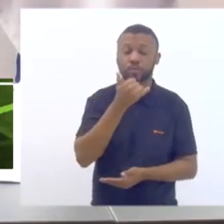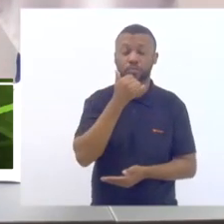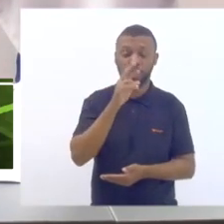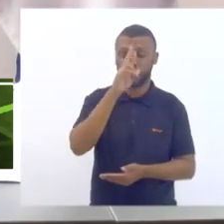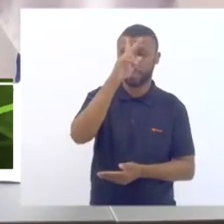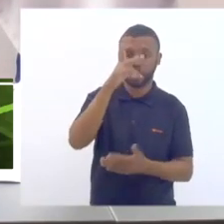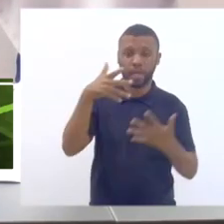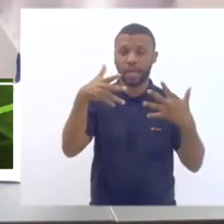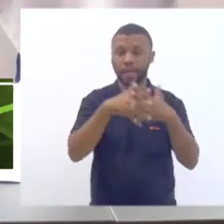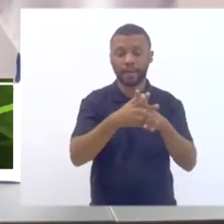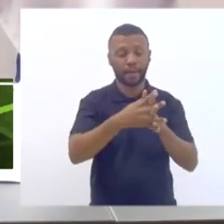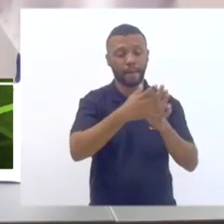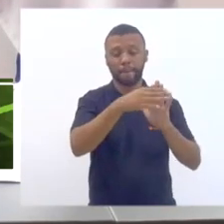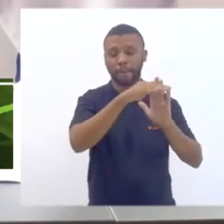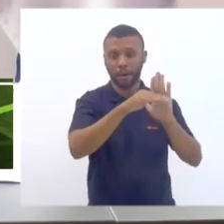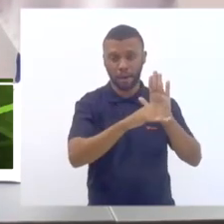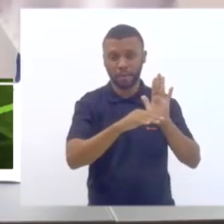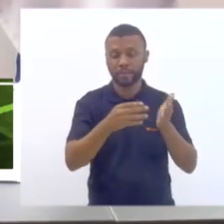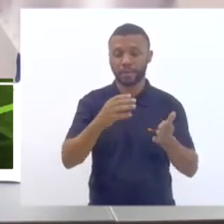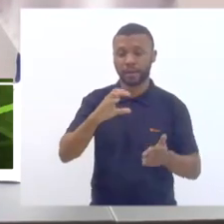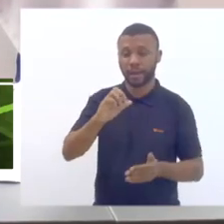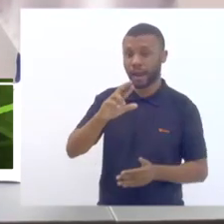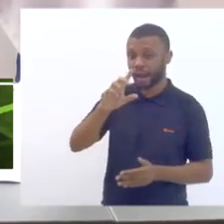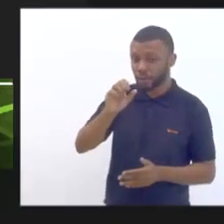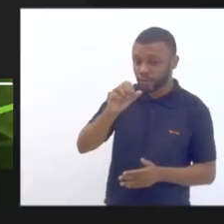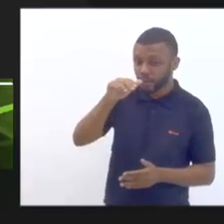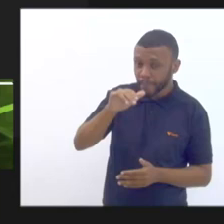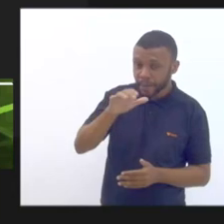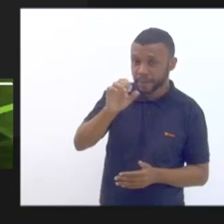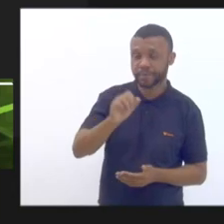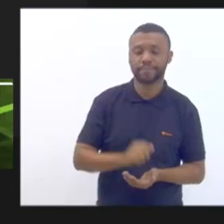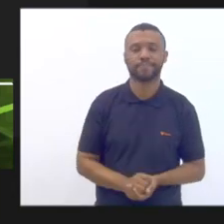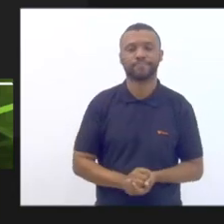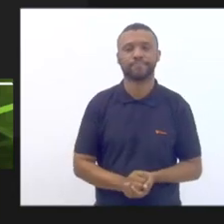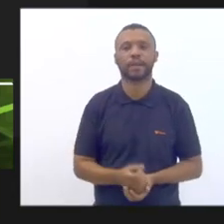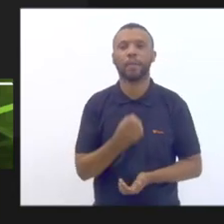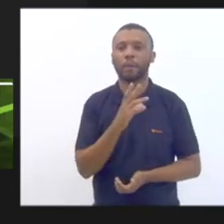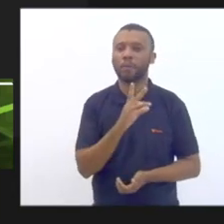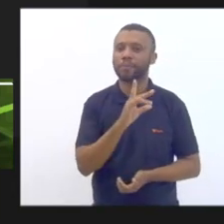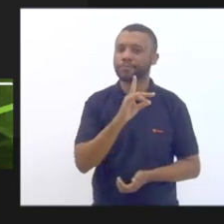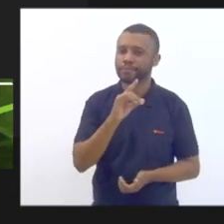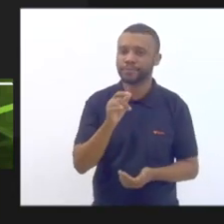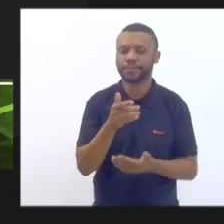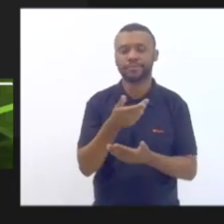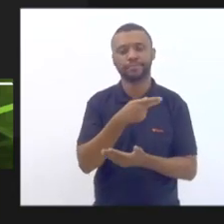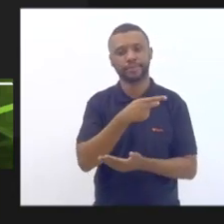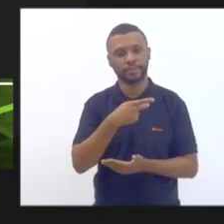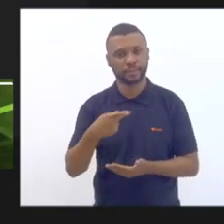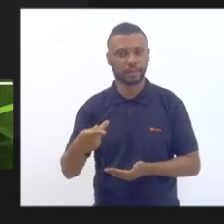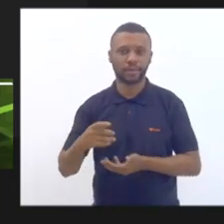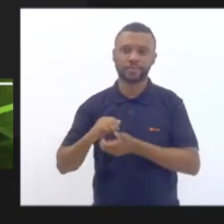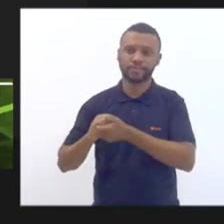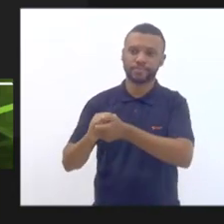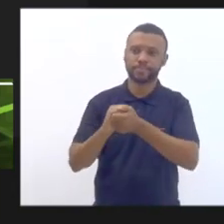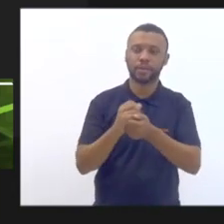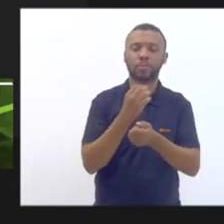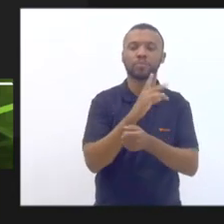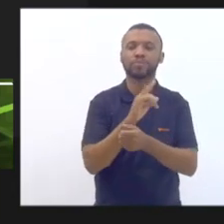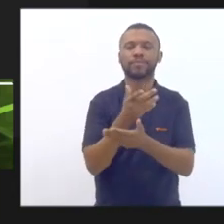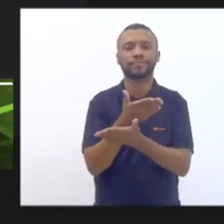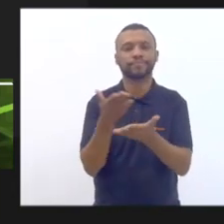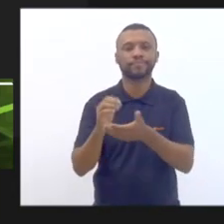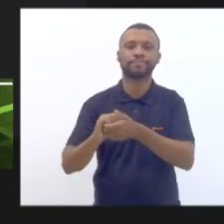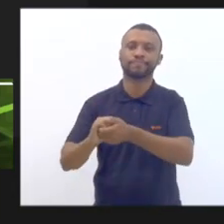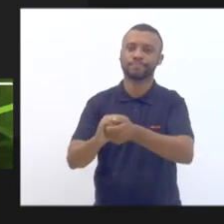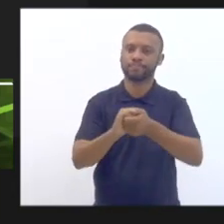Mink. Bom dia, presidente Luiz Paulo. Bom dia a todas as companheiras e